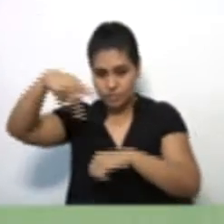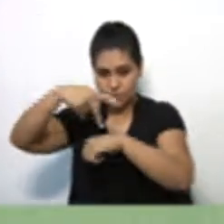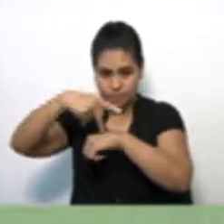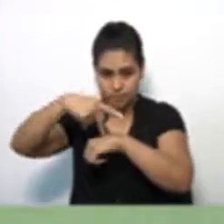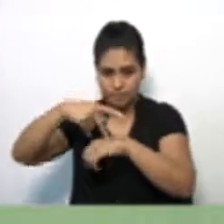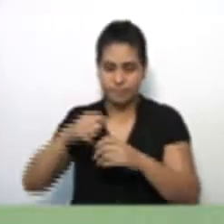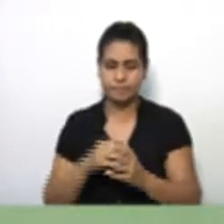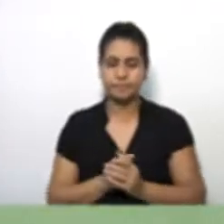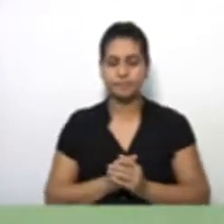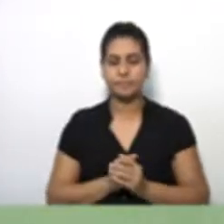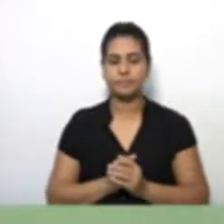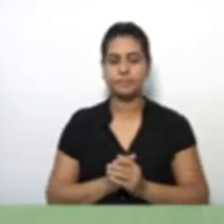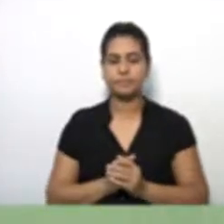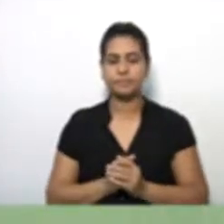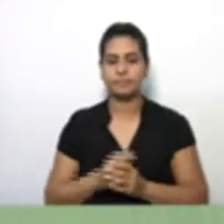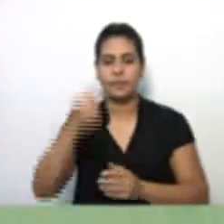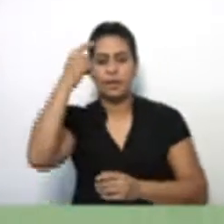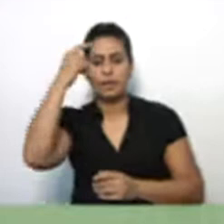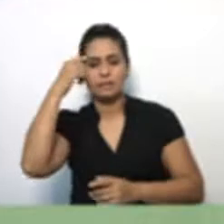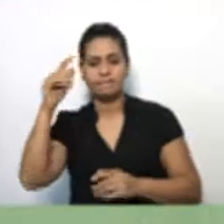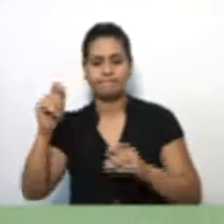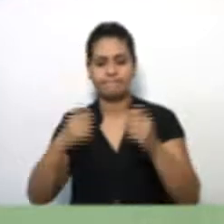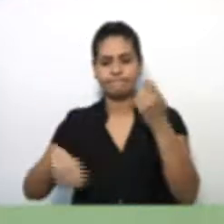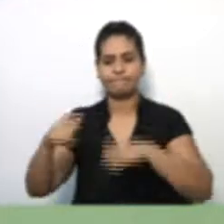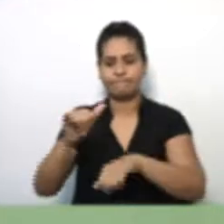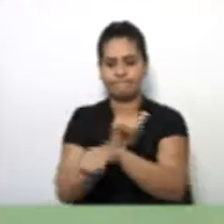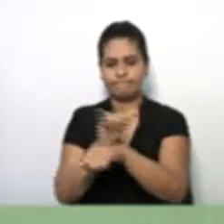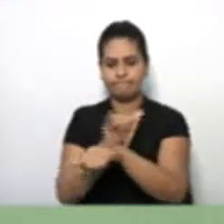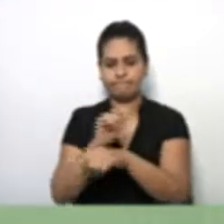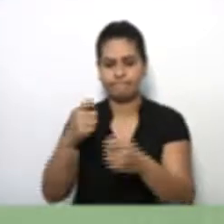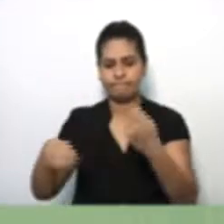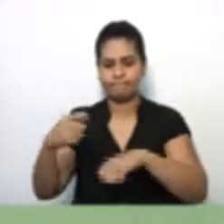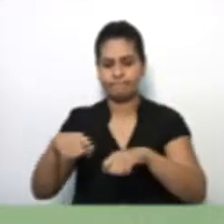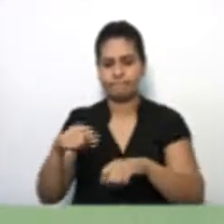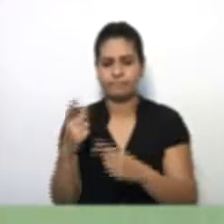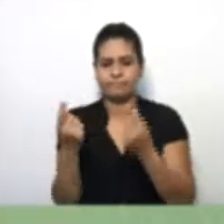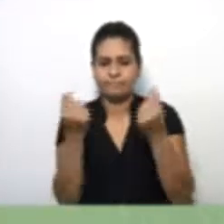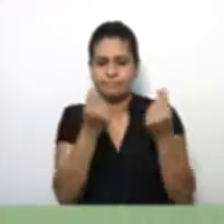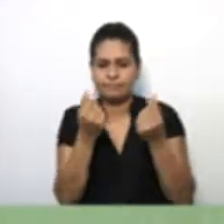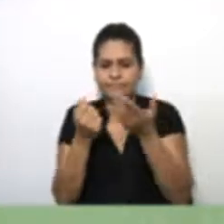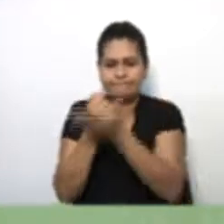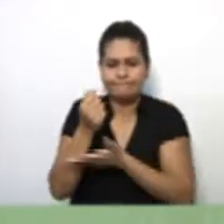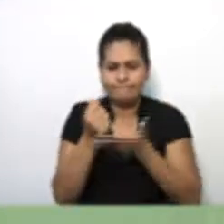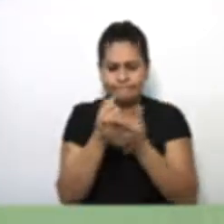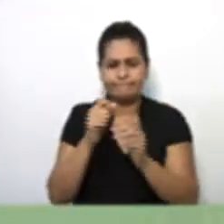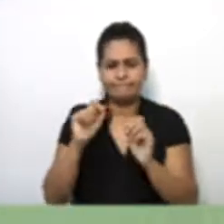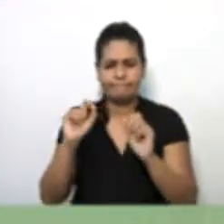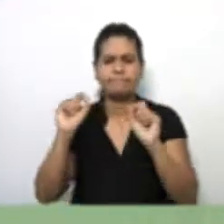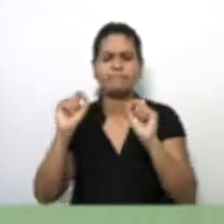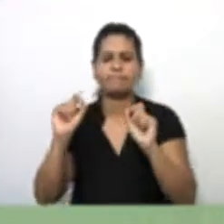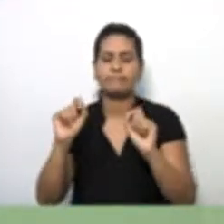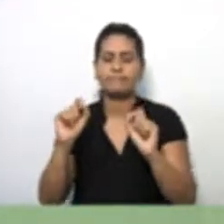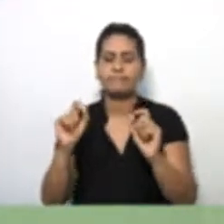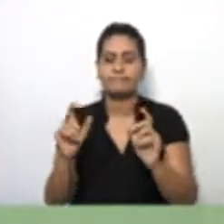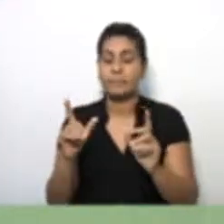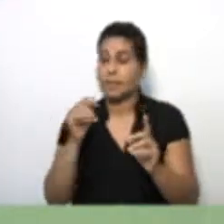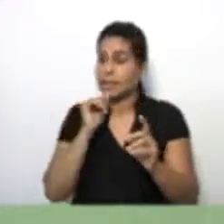deles? Então, a evolução do pensamento estratégico aqui, ó. Planejamento financeiro básico, veja bem.